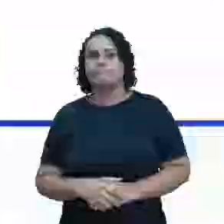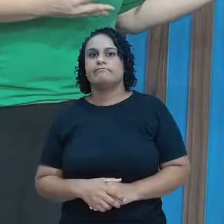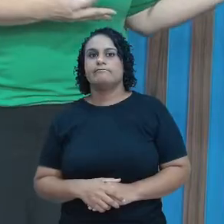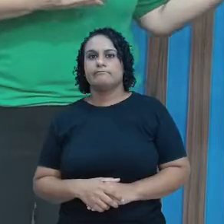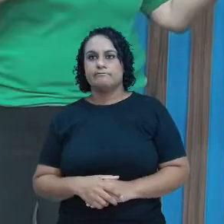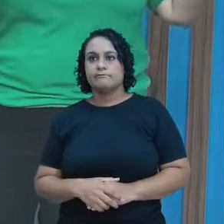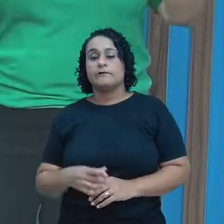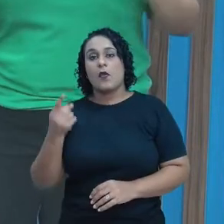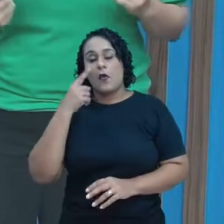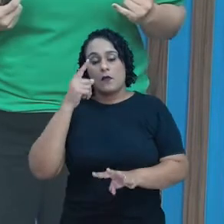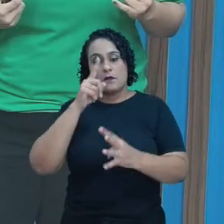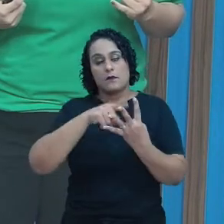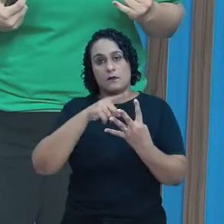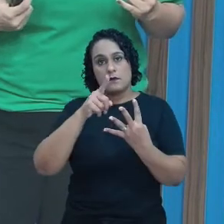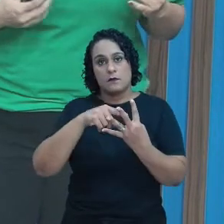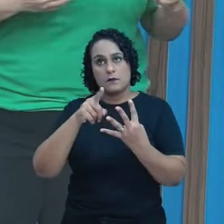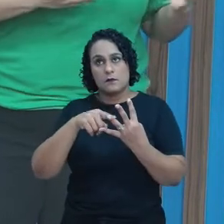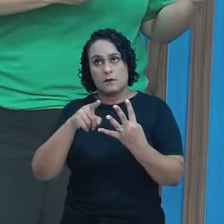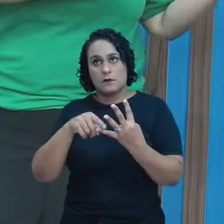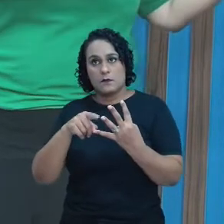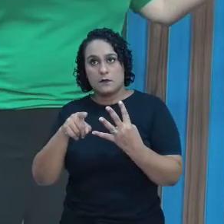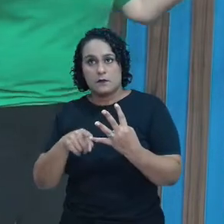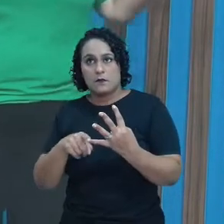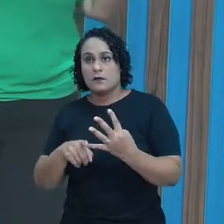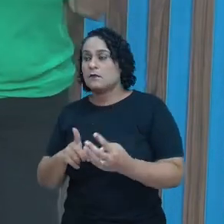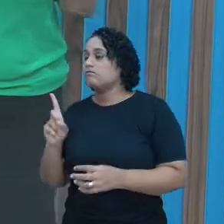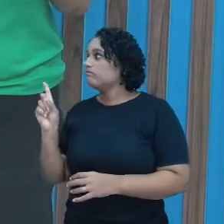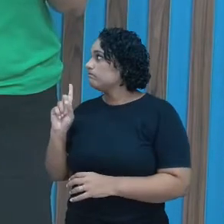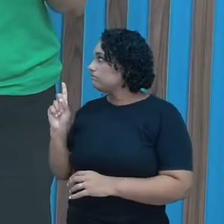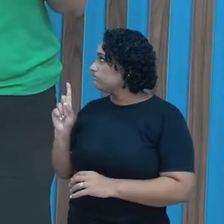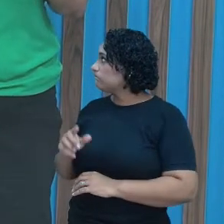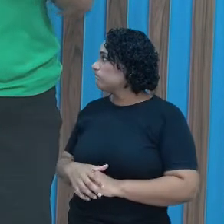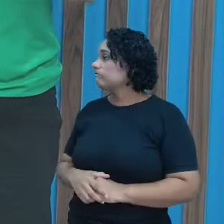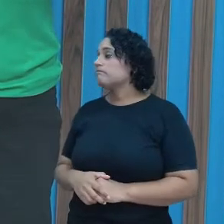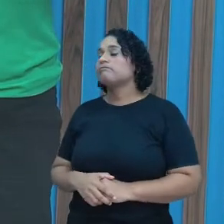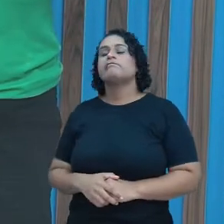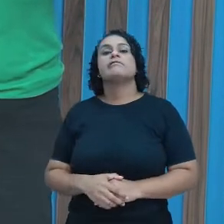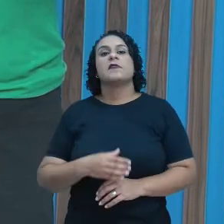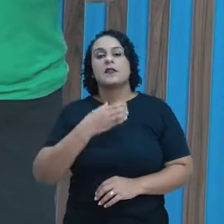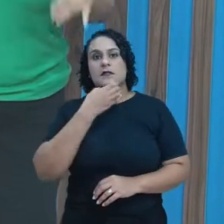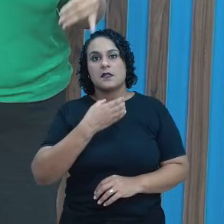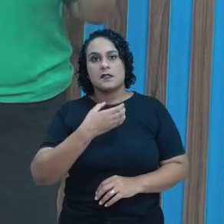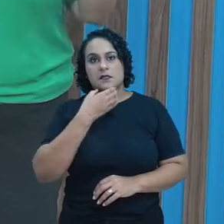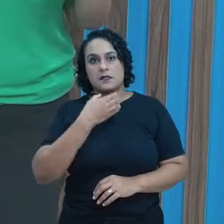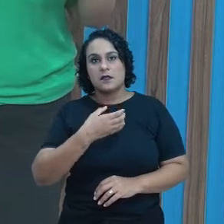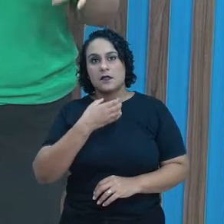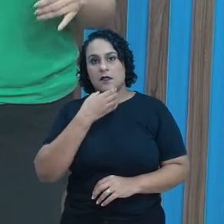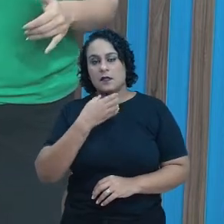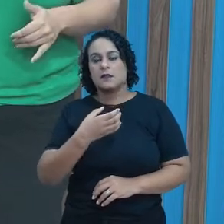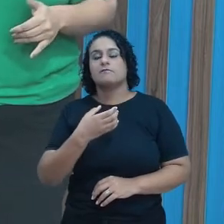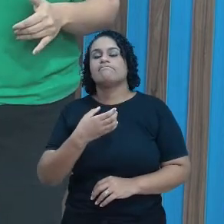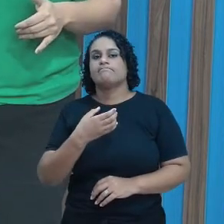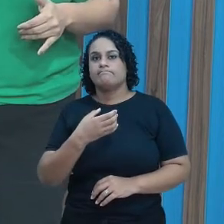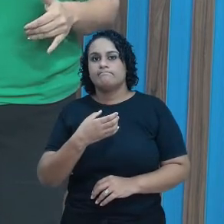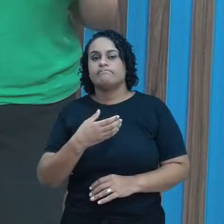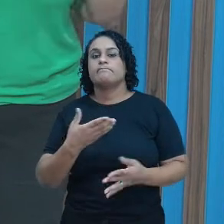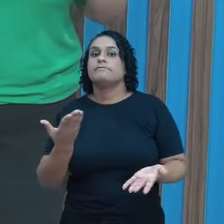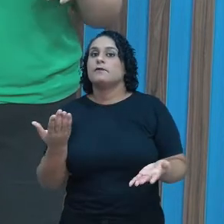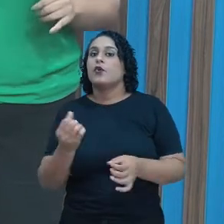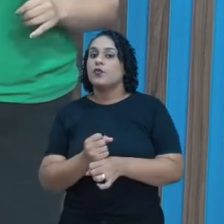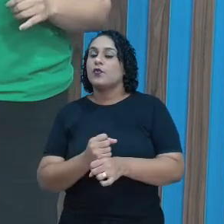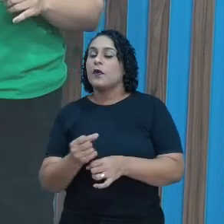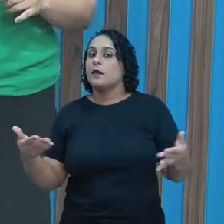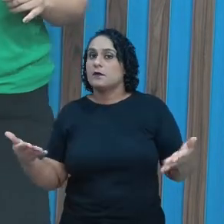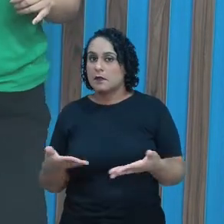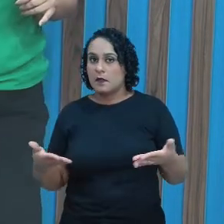gente já está aqui mais recente, né? Dezembro é mais perto da idade que a gente está agora, tá certo? Da idade